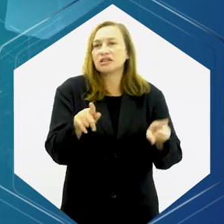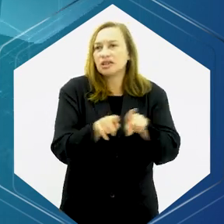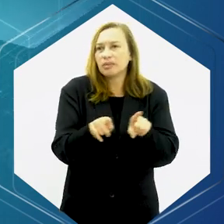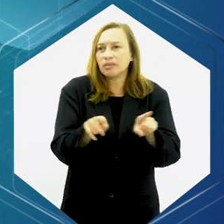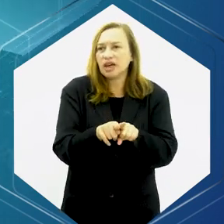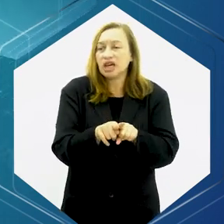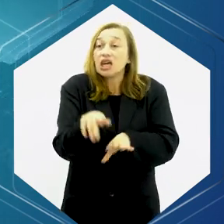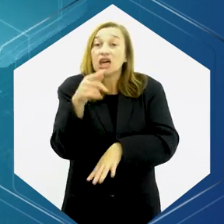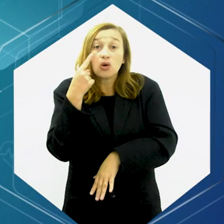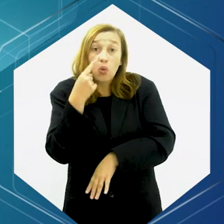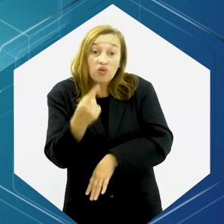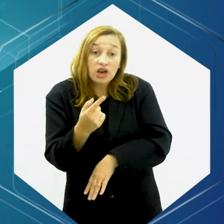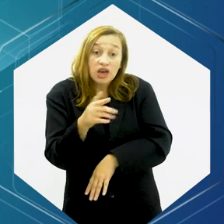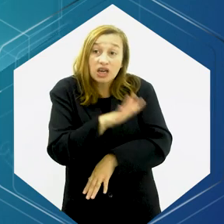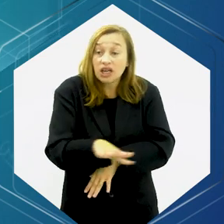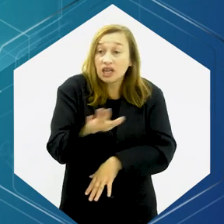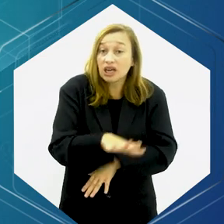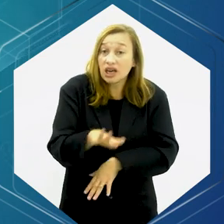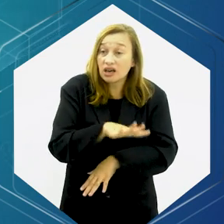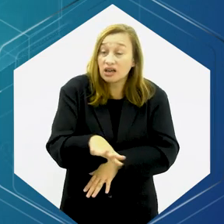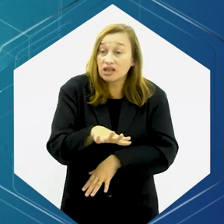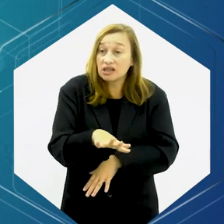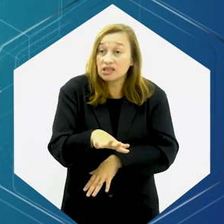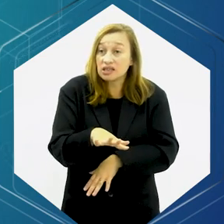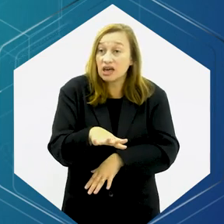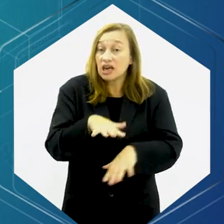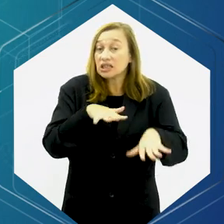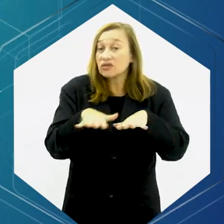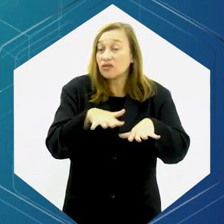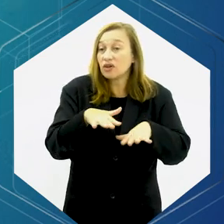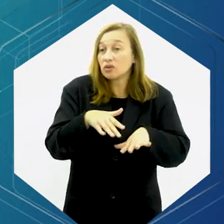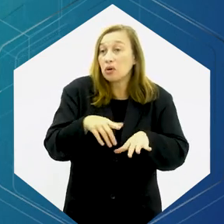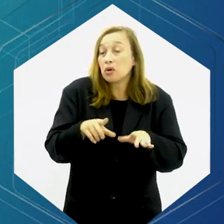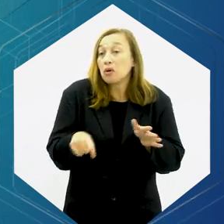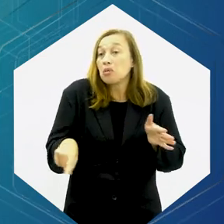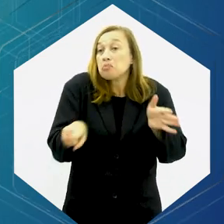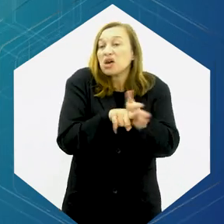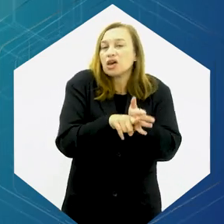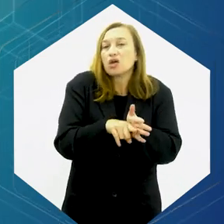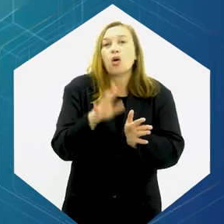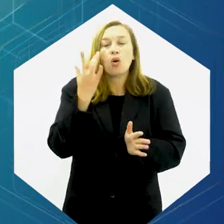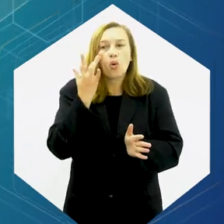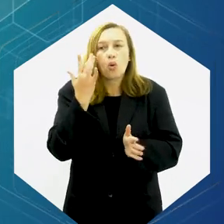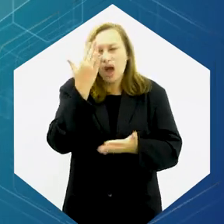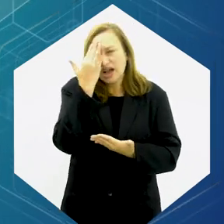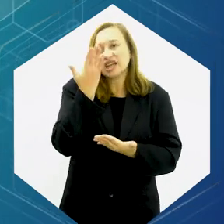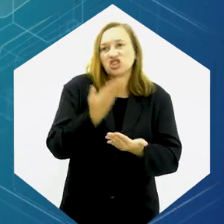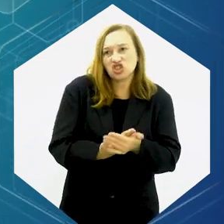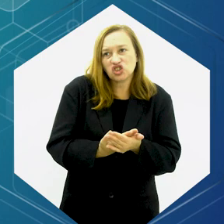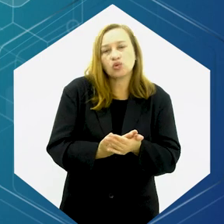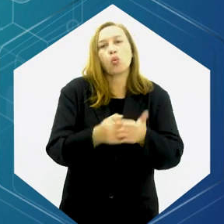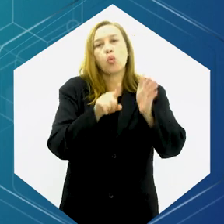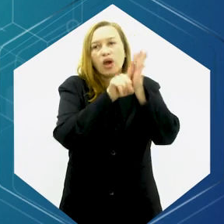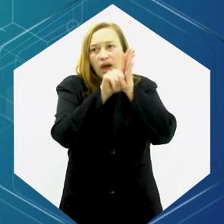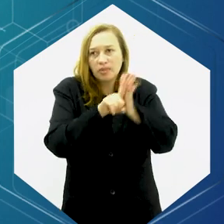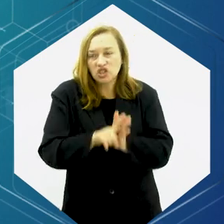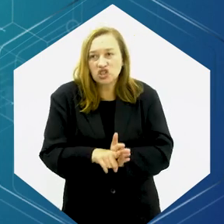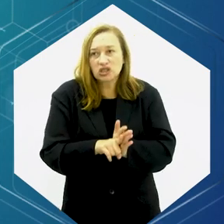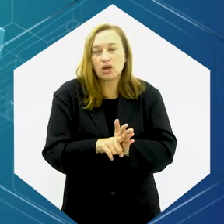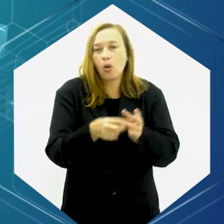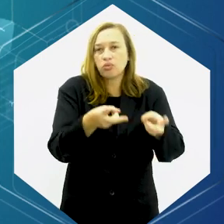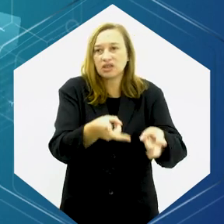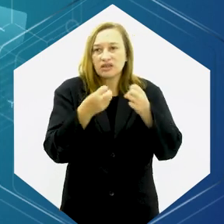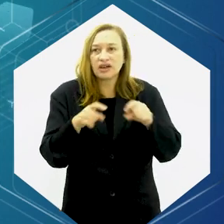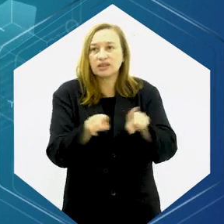geracional também hoje a gente vê crianças se movimentando menos eu acredito que a pesquisa possa de ter eh observado e